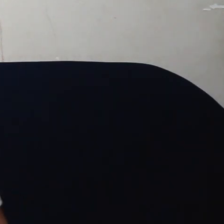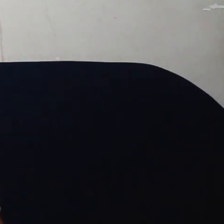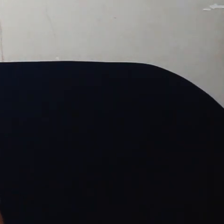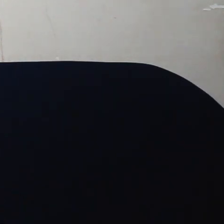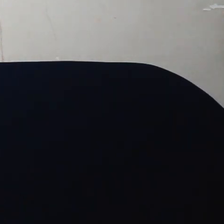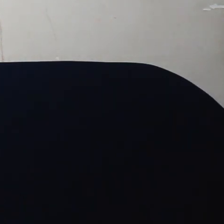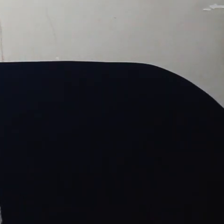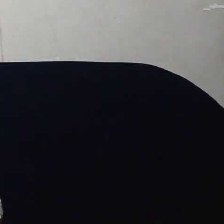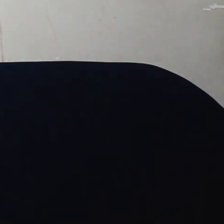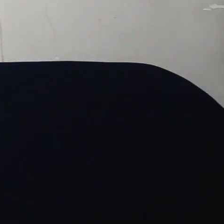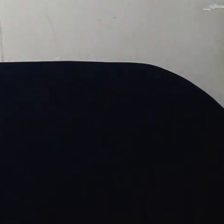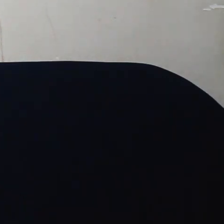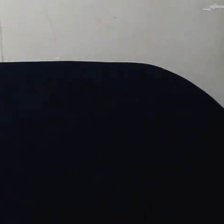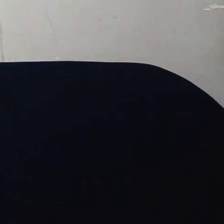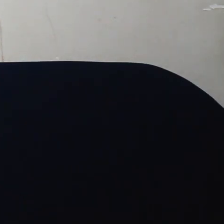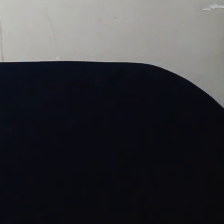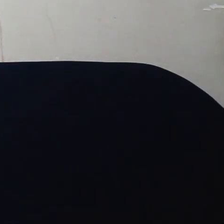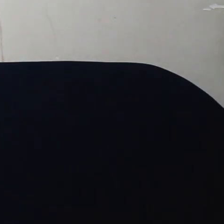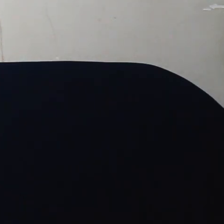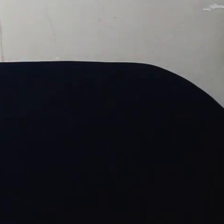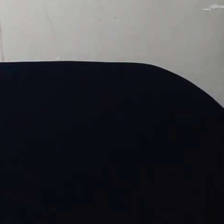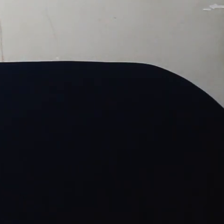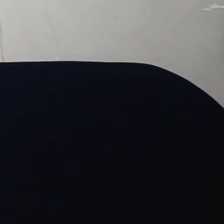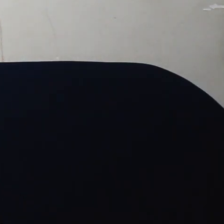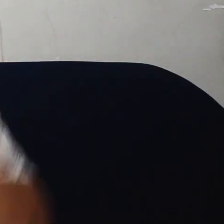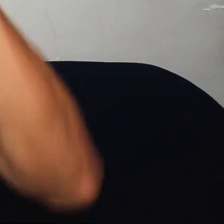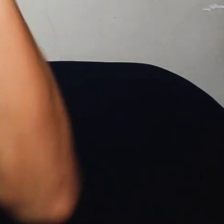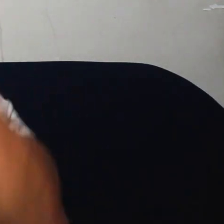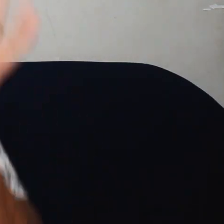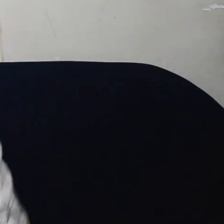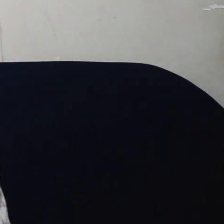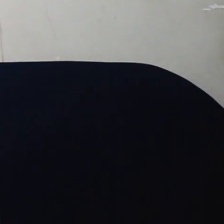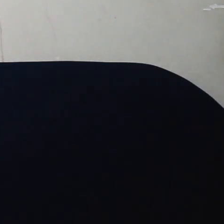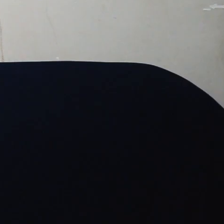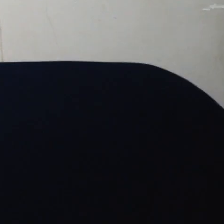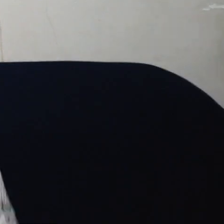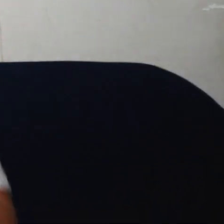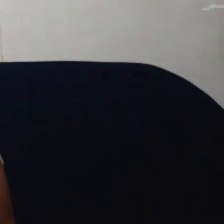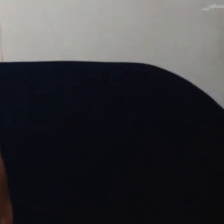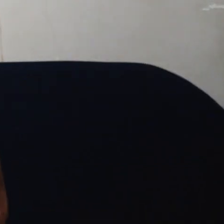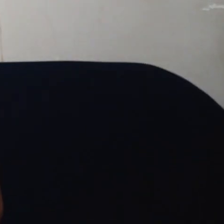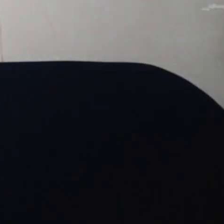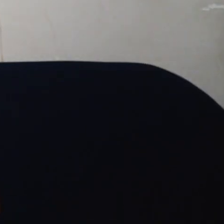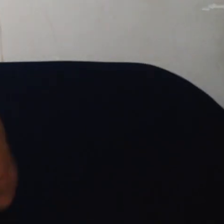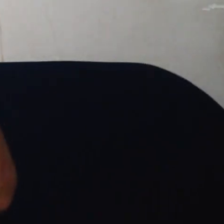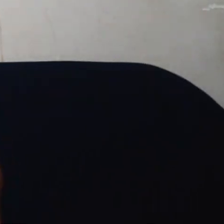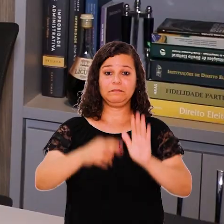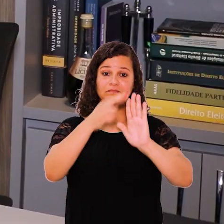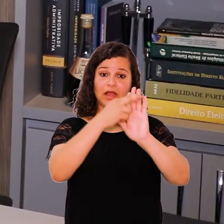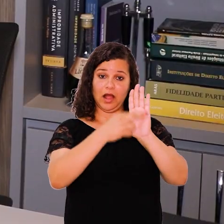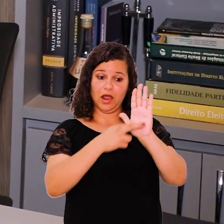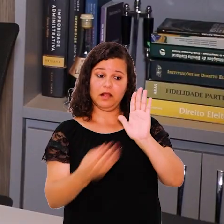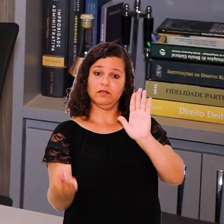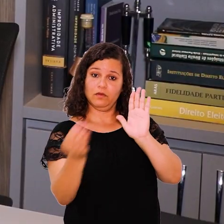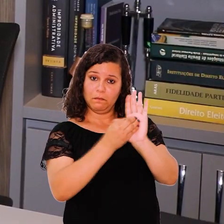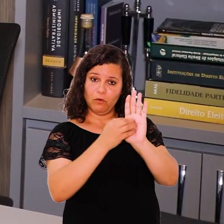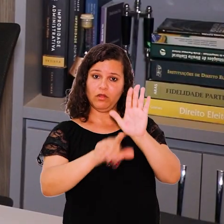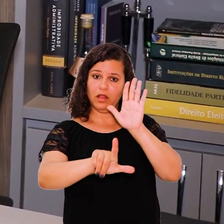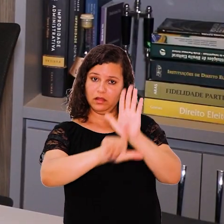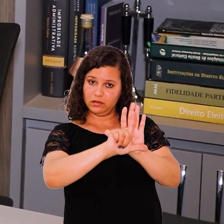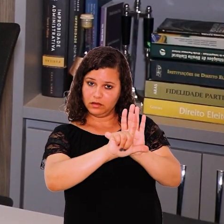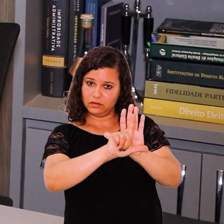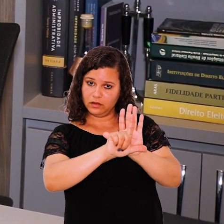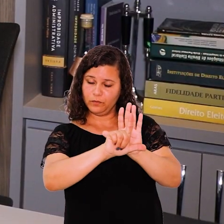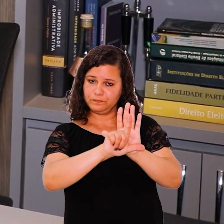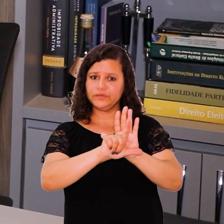eu fico tentando ler, só vejo o pessoal lá mexendo a boca. Mas eu não estou ouvindo, e então eu me sinto prejudicado. Pelas regras que estão